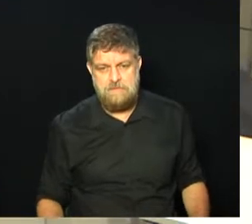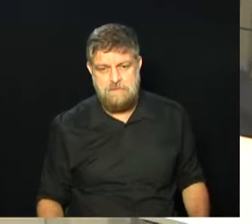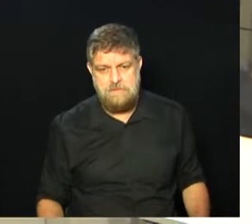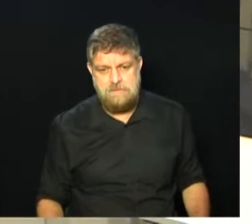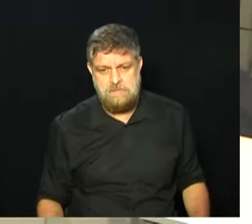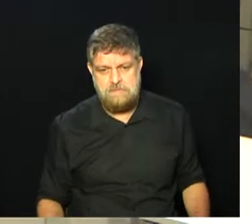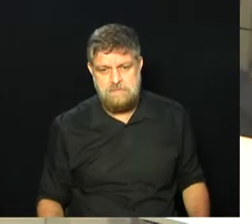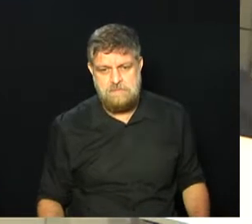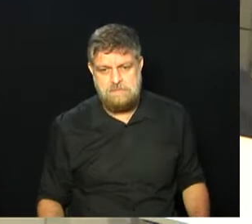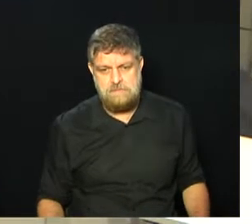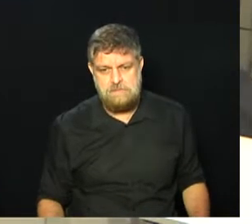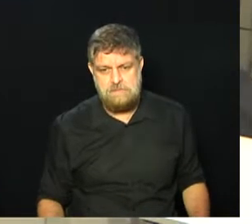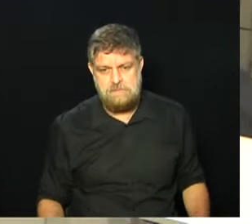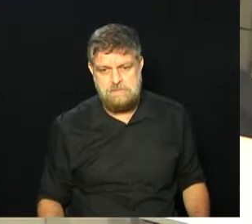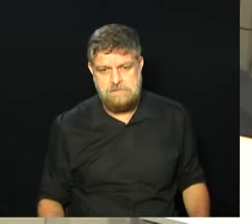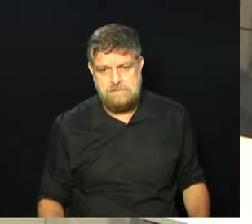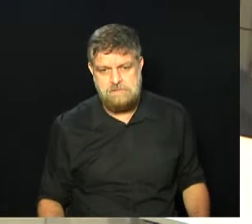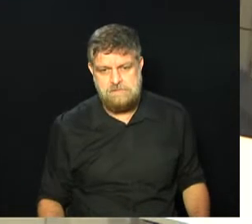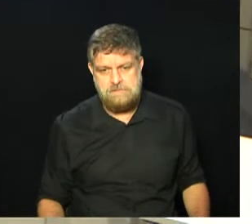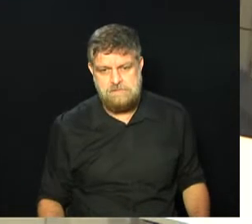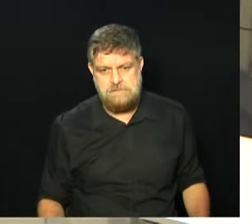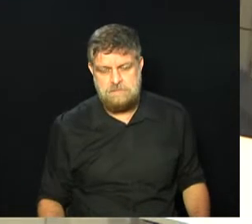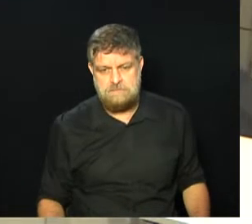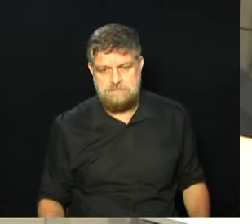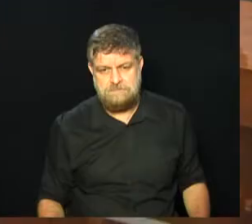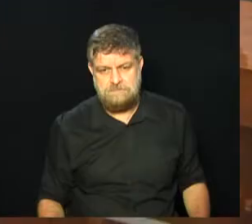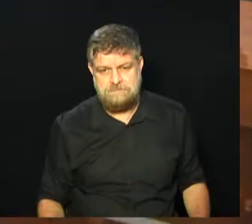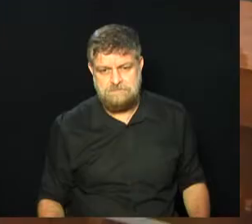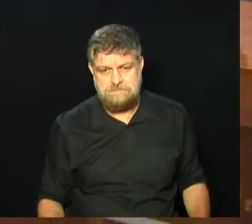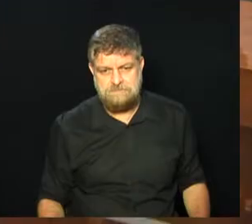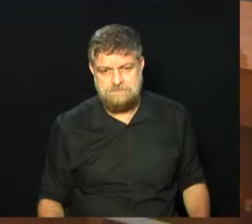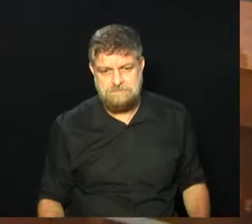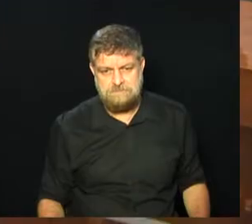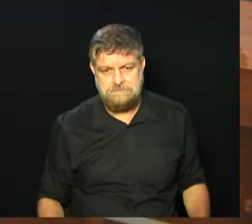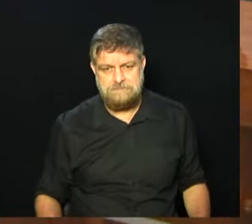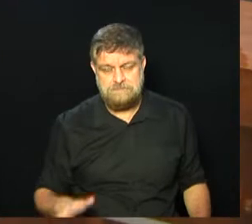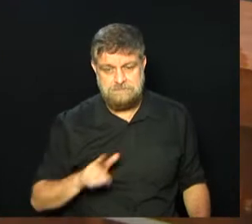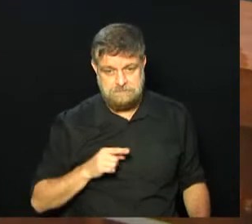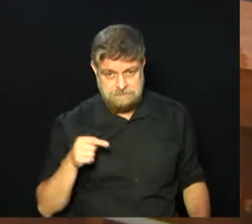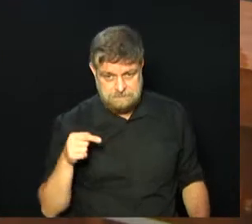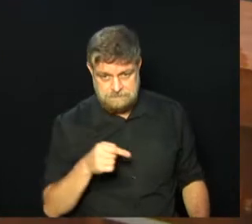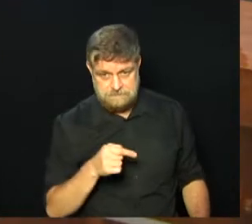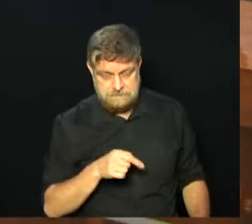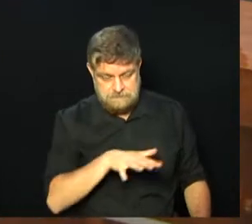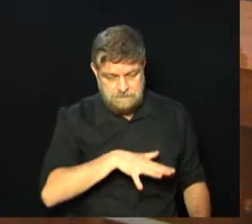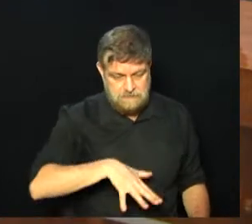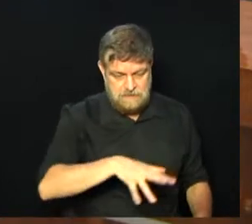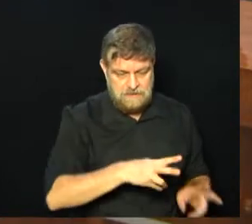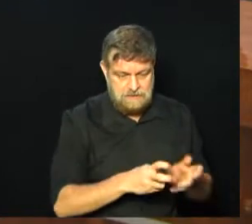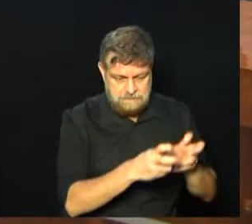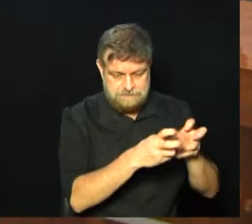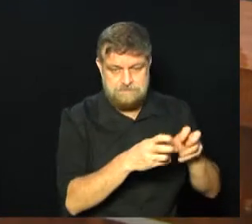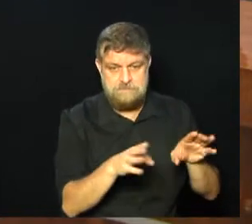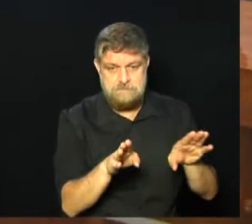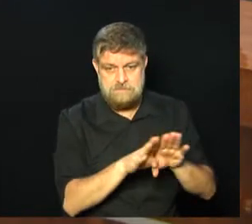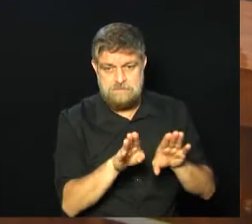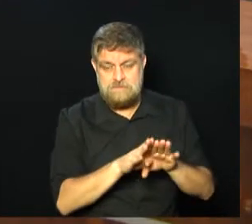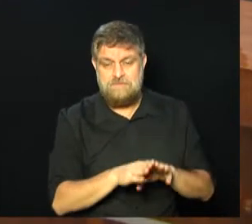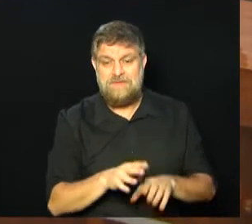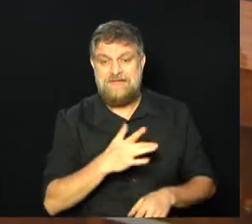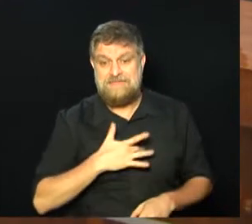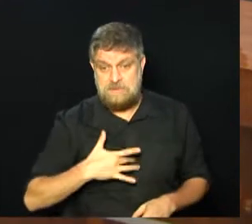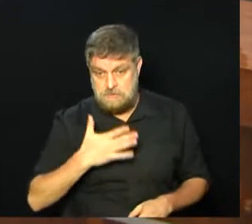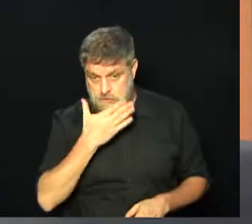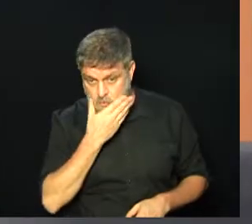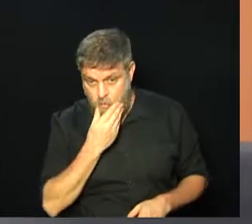Quer falar alguma coisa, prefeito? Não, lá nós temos o serviço de urologia, também tem o serviço de oncologia.